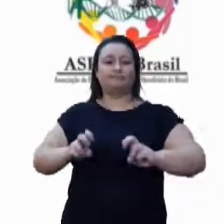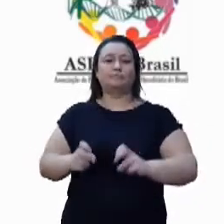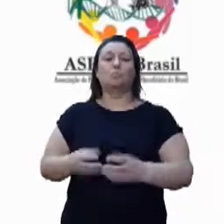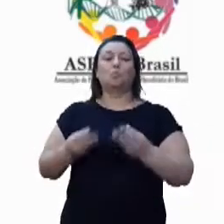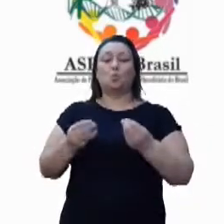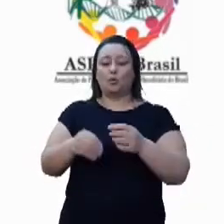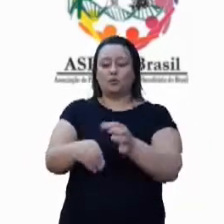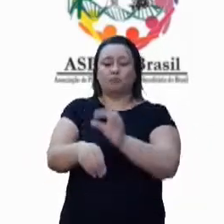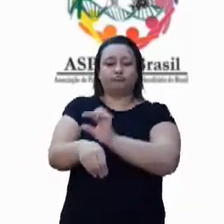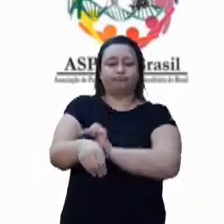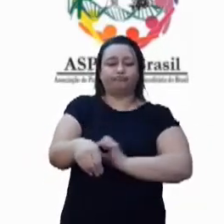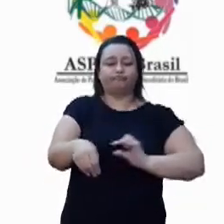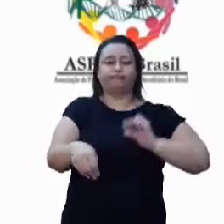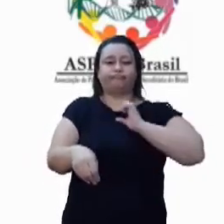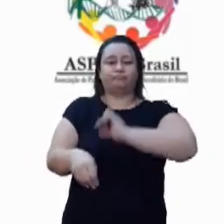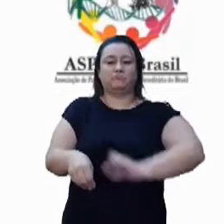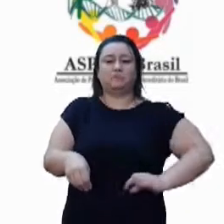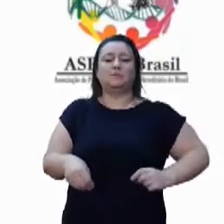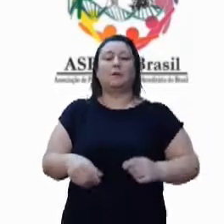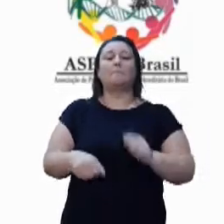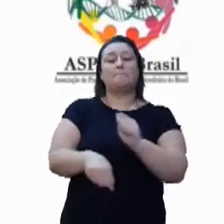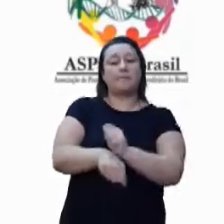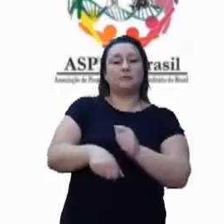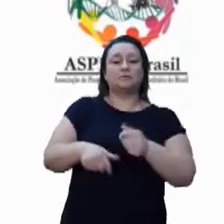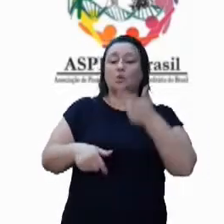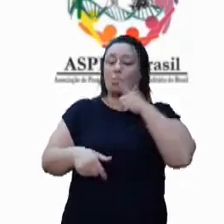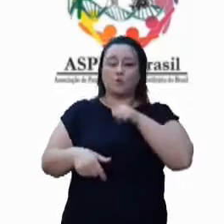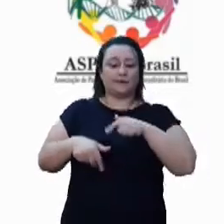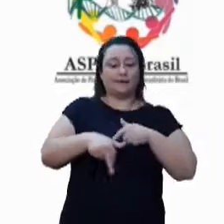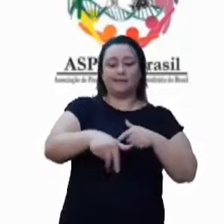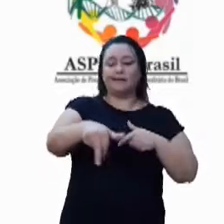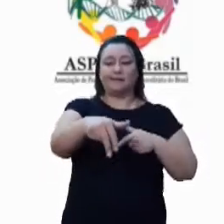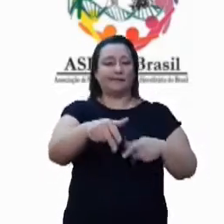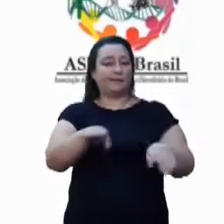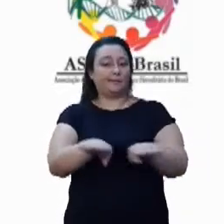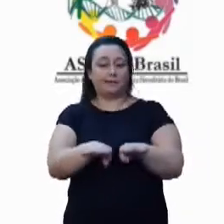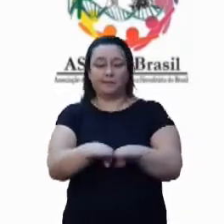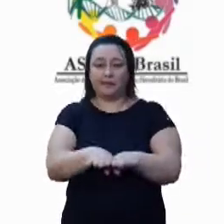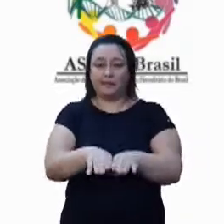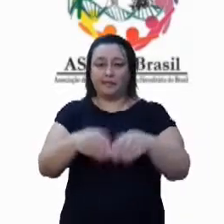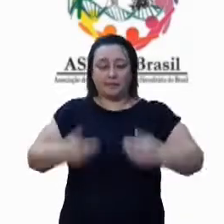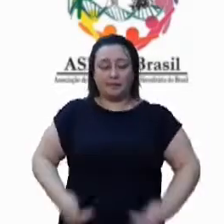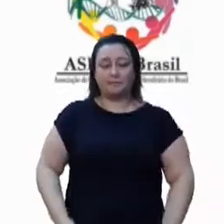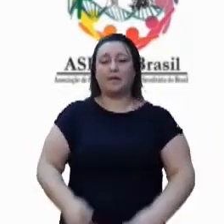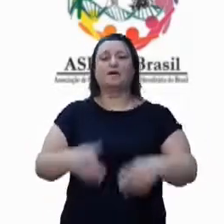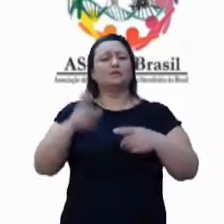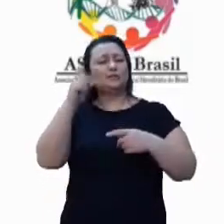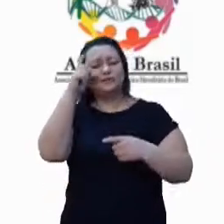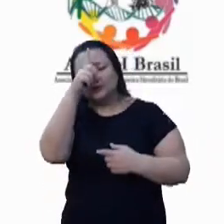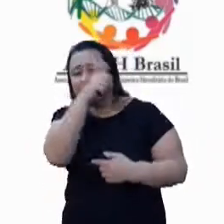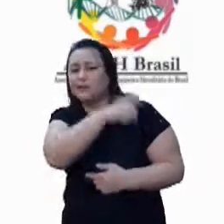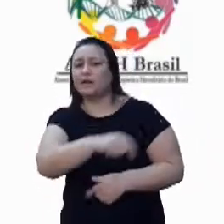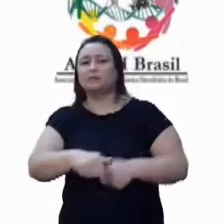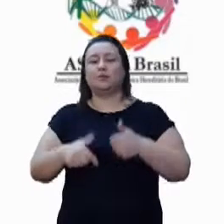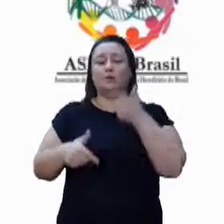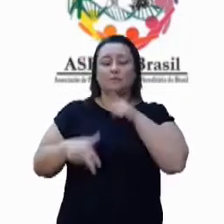prurido, uma paraparesia espástica de predomínio nos membros inferiores, dificuldade para adquirir a